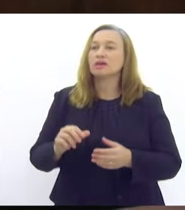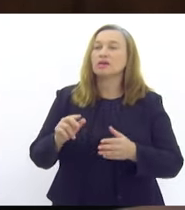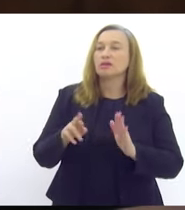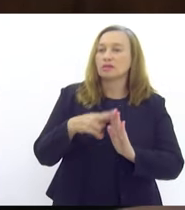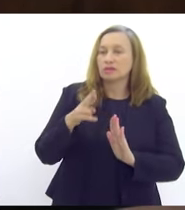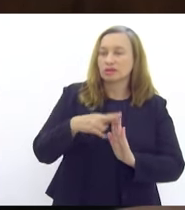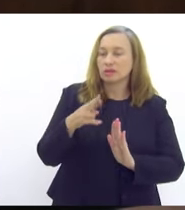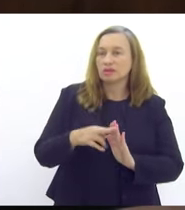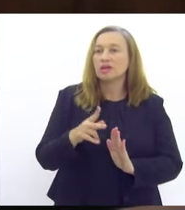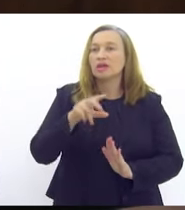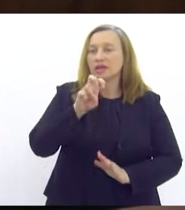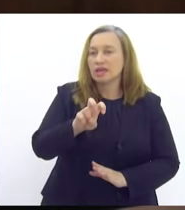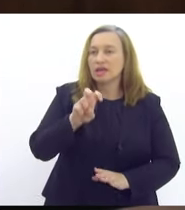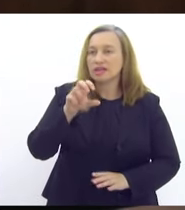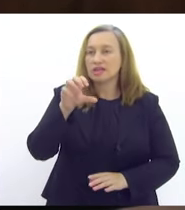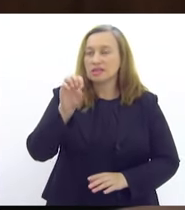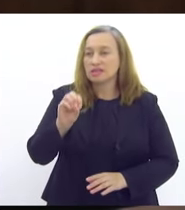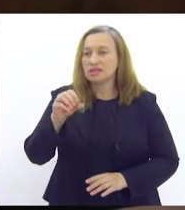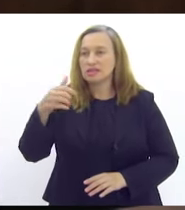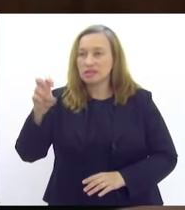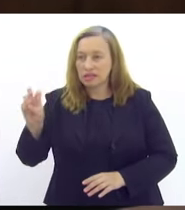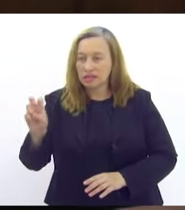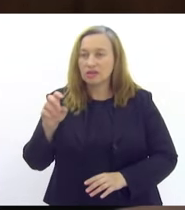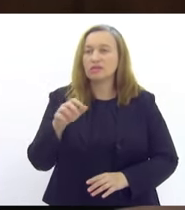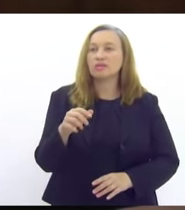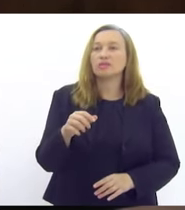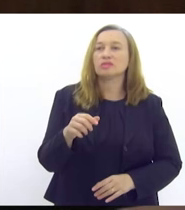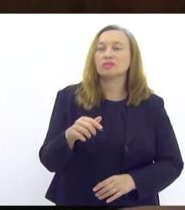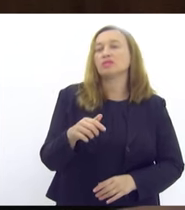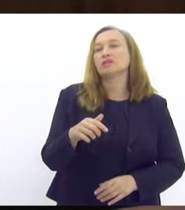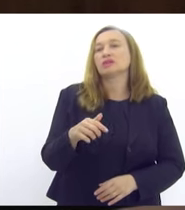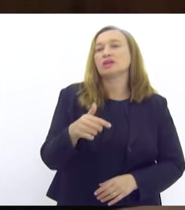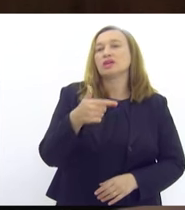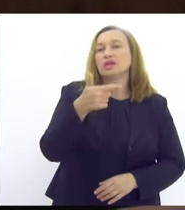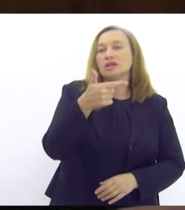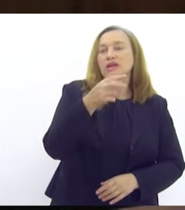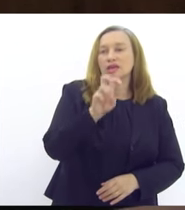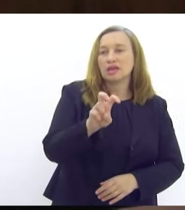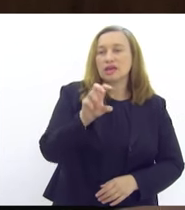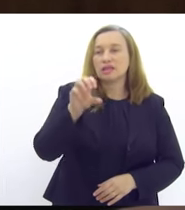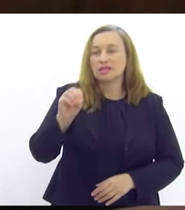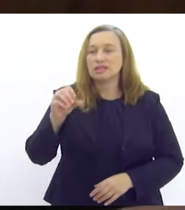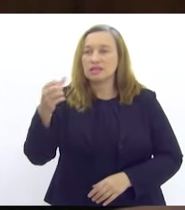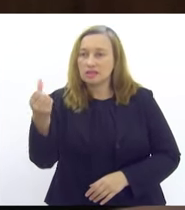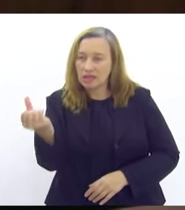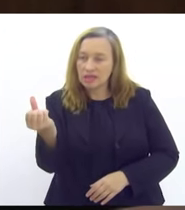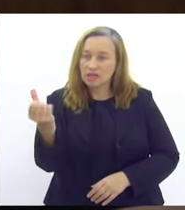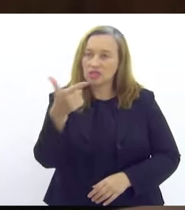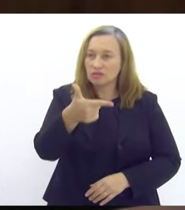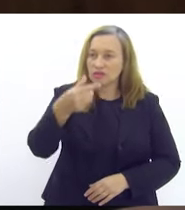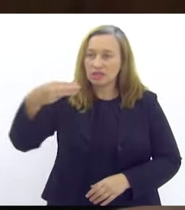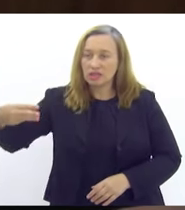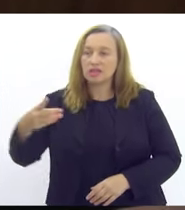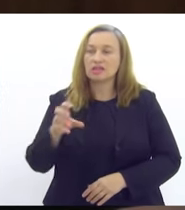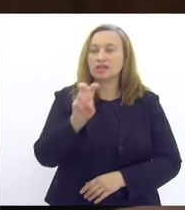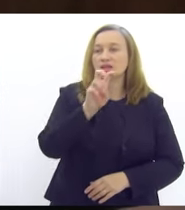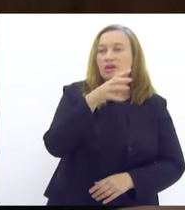resolução 505-2023, projeto de resolução 506-23, projeto de